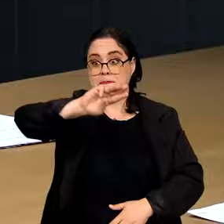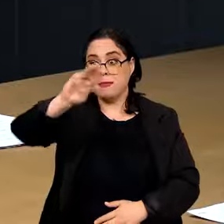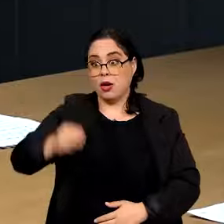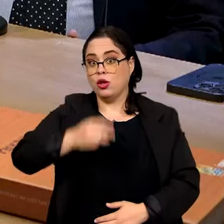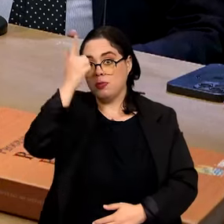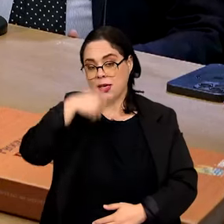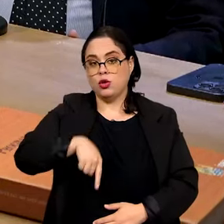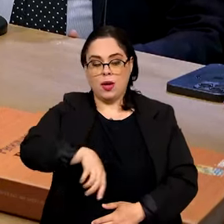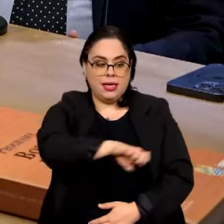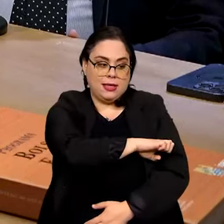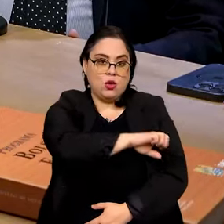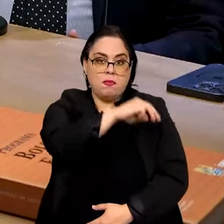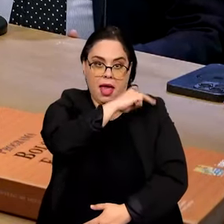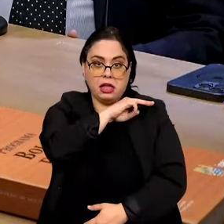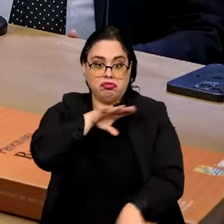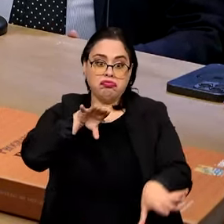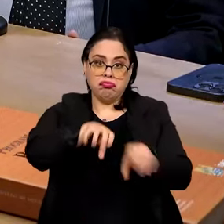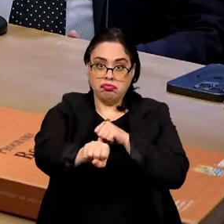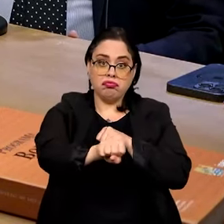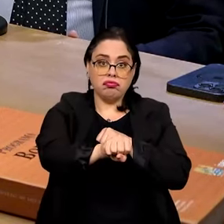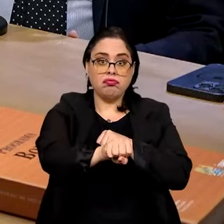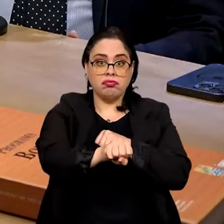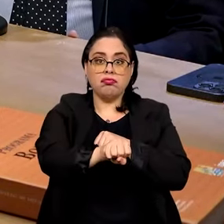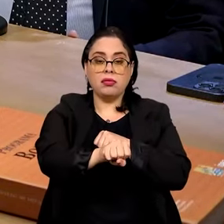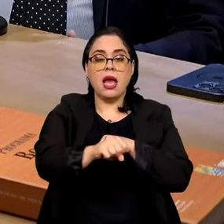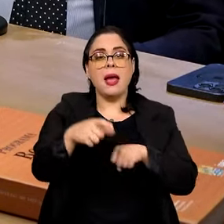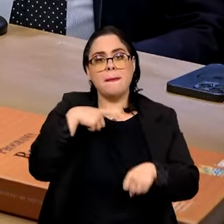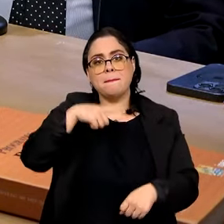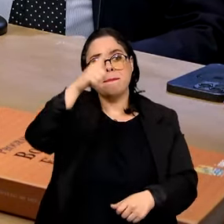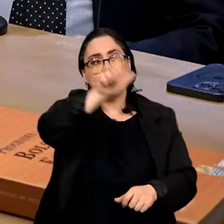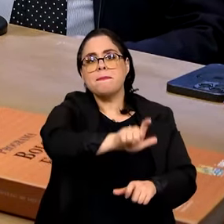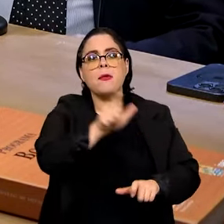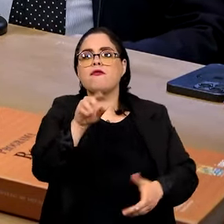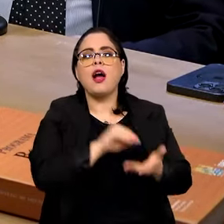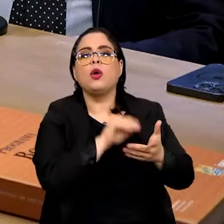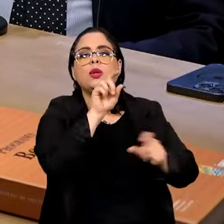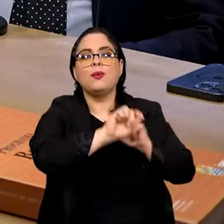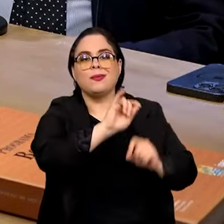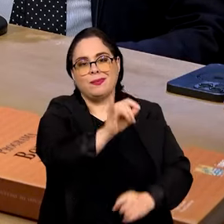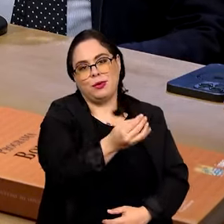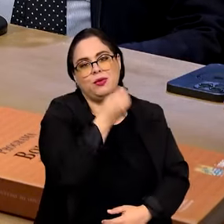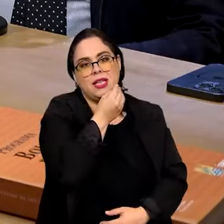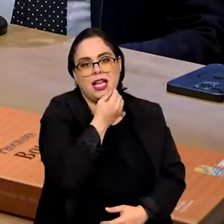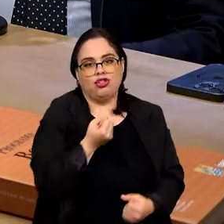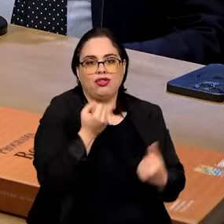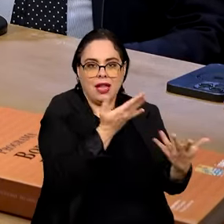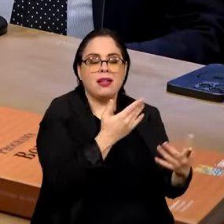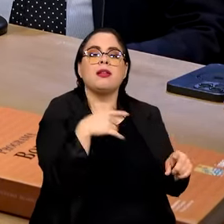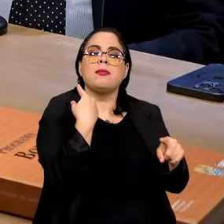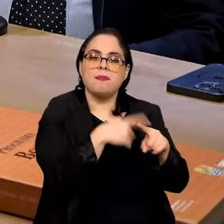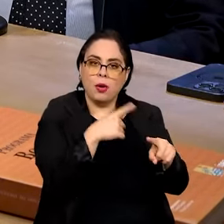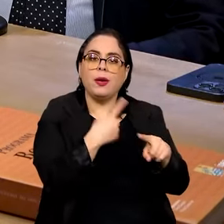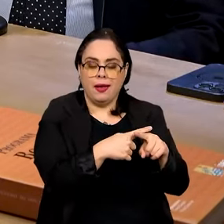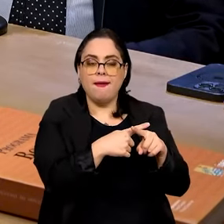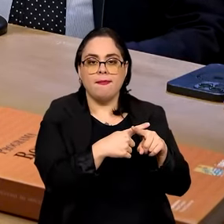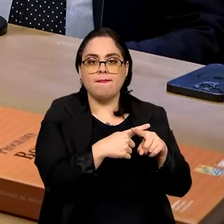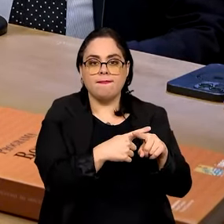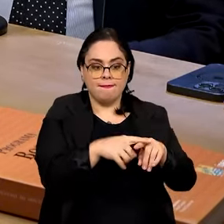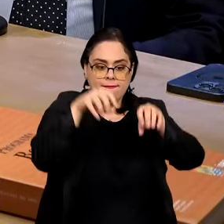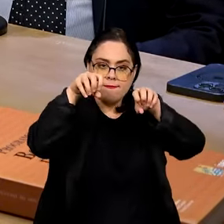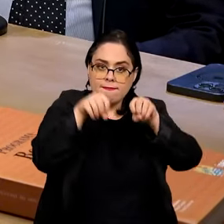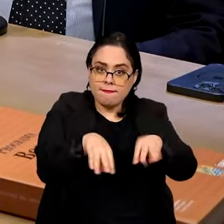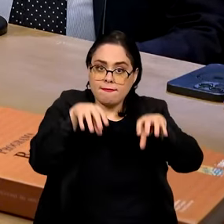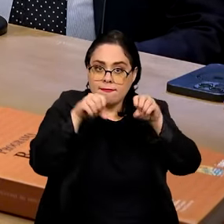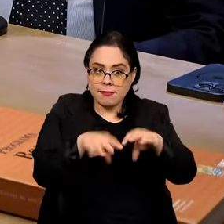14 milhões de pessoas com nível médio completo essas pessoas precisam apenas de uma oportunidade porque